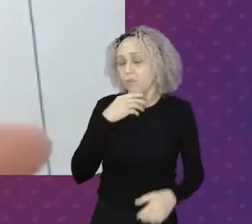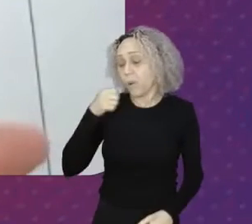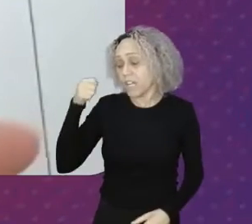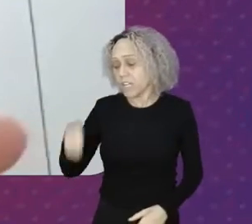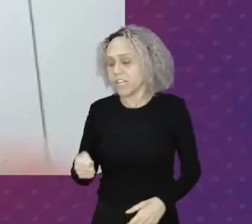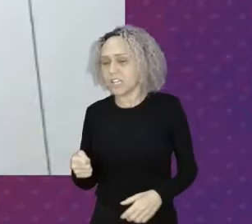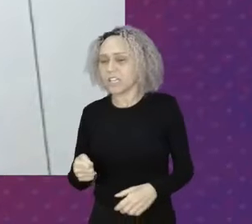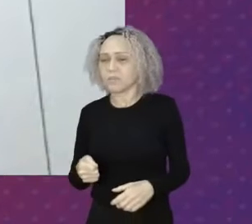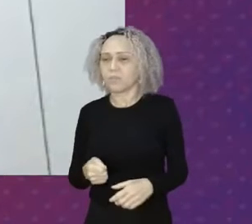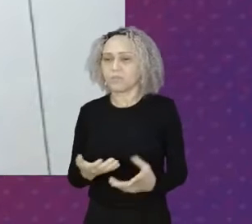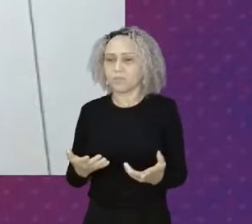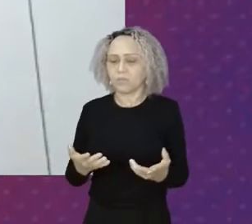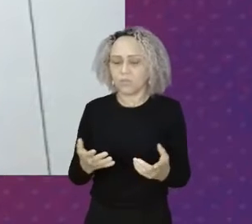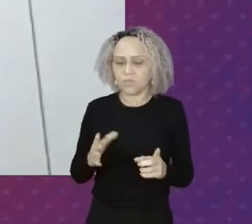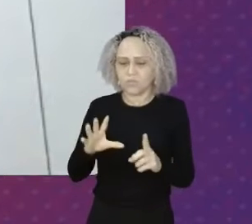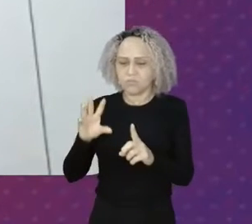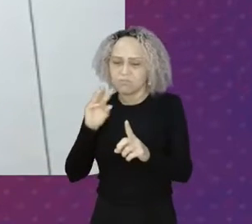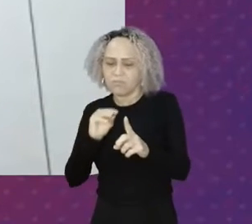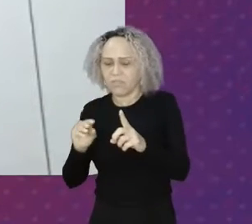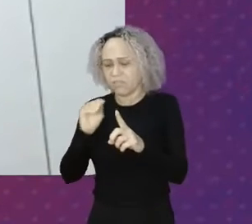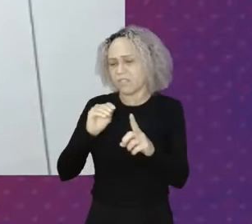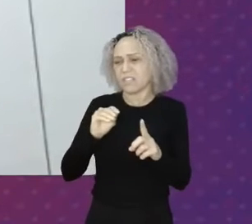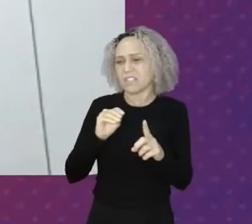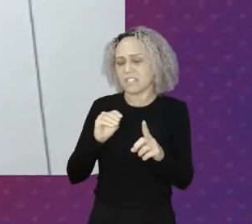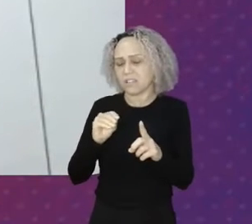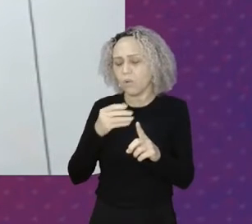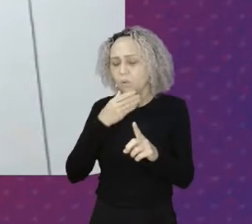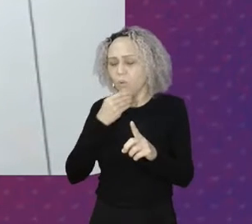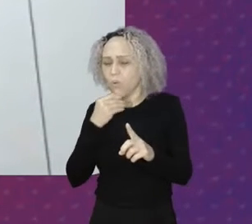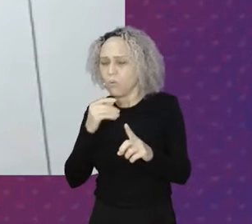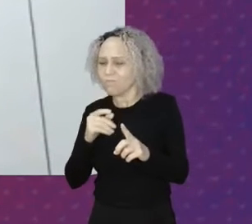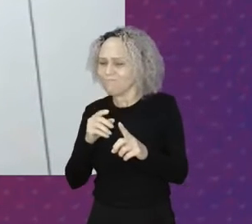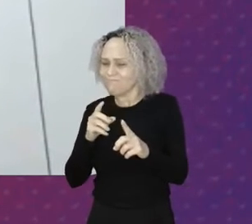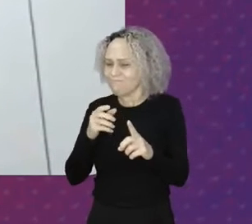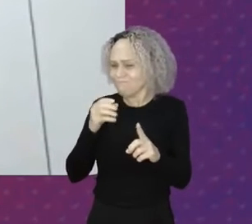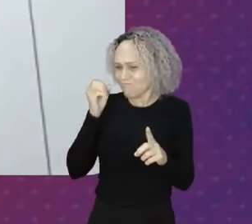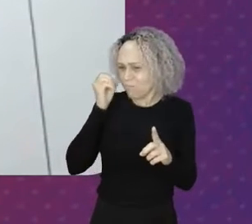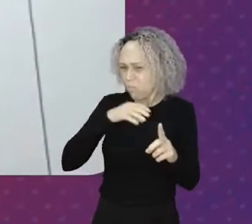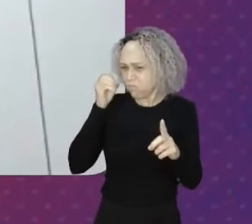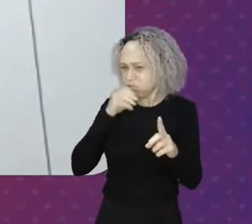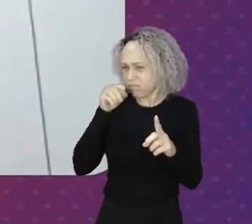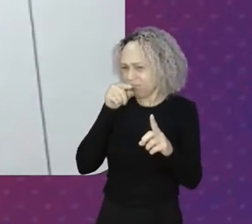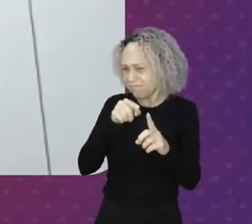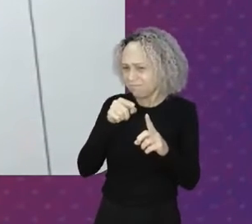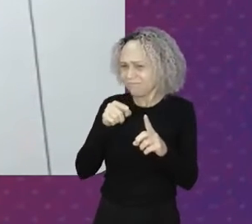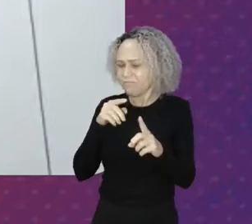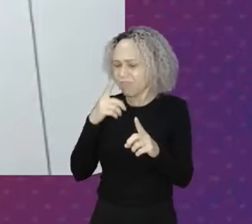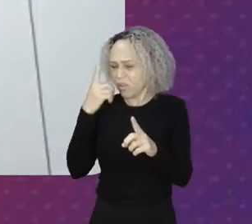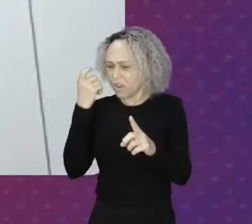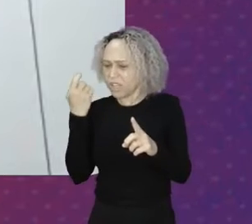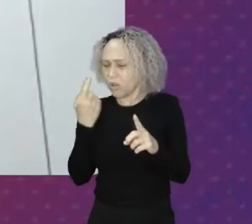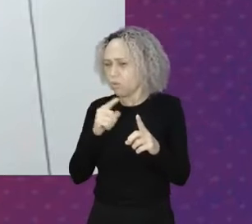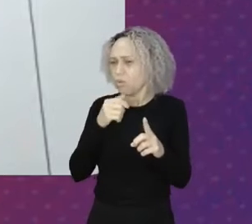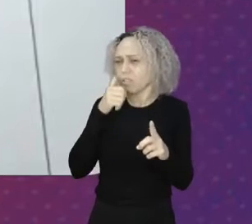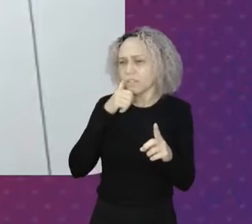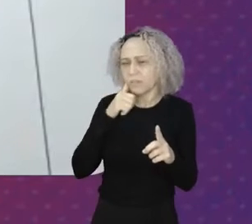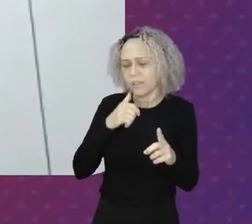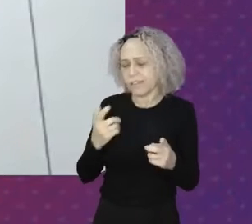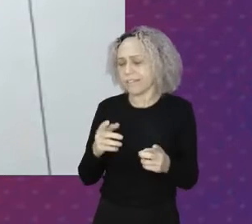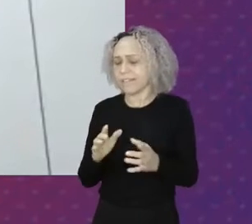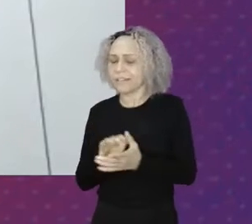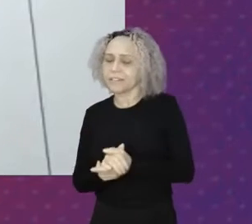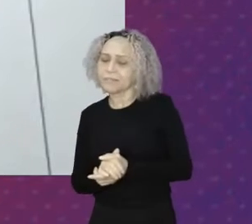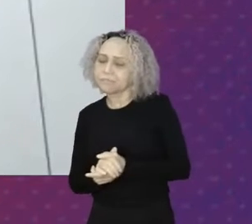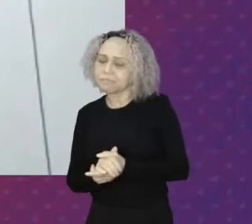a misoginia. Então, portanto, ela precisa ser enfrentada com um conjunto de ações articuladas entre os